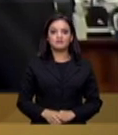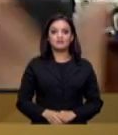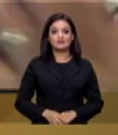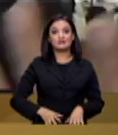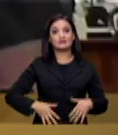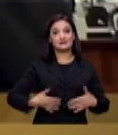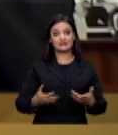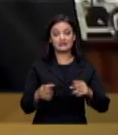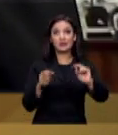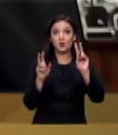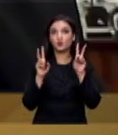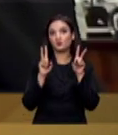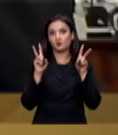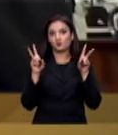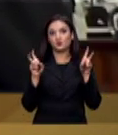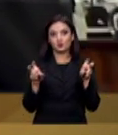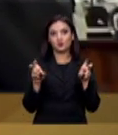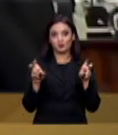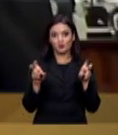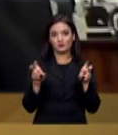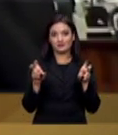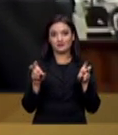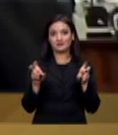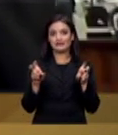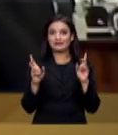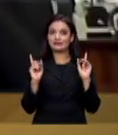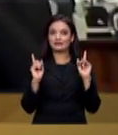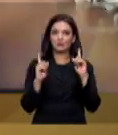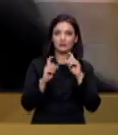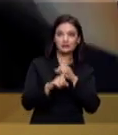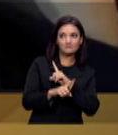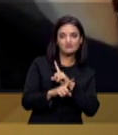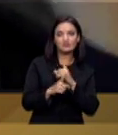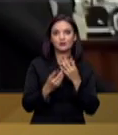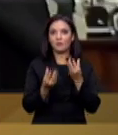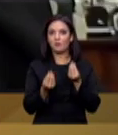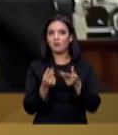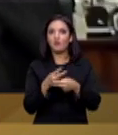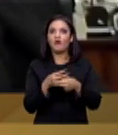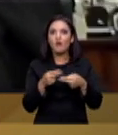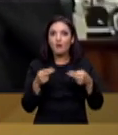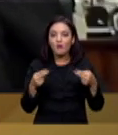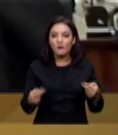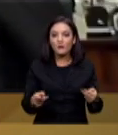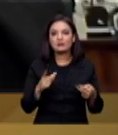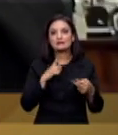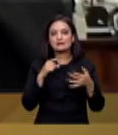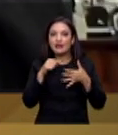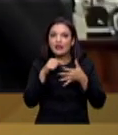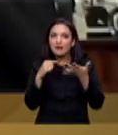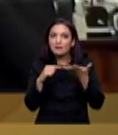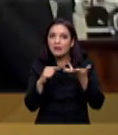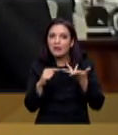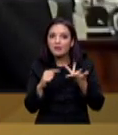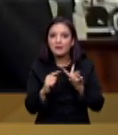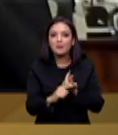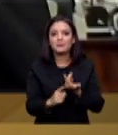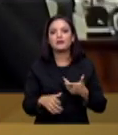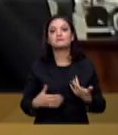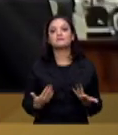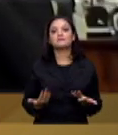desafiador do ponto de vista dos próprios fatos legislativos. Né? Como já foi